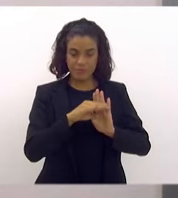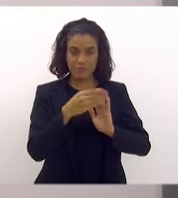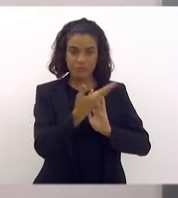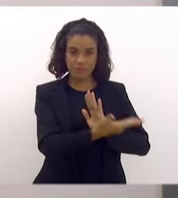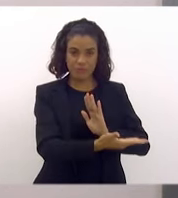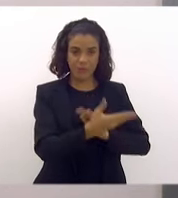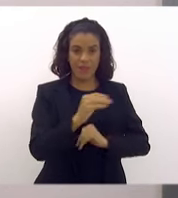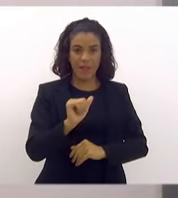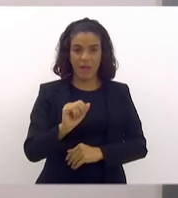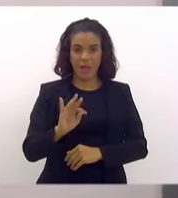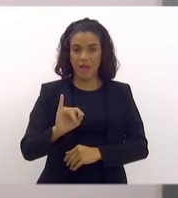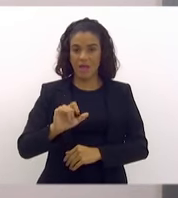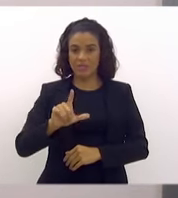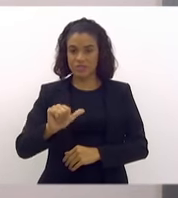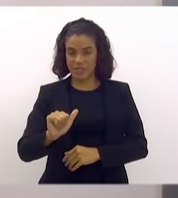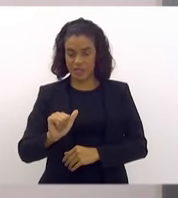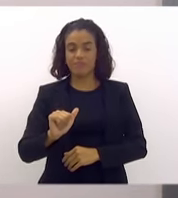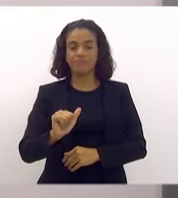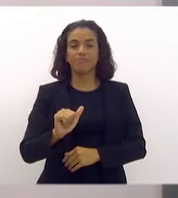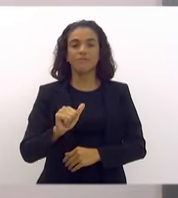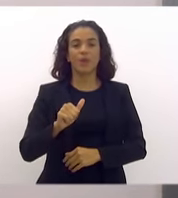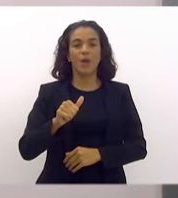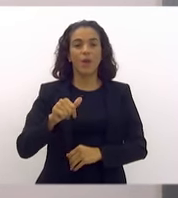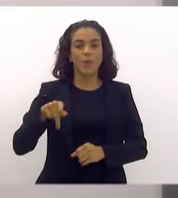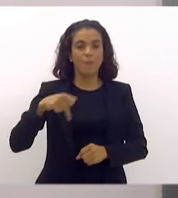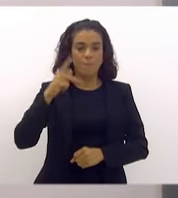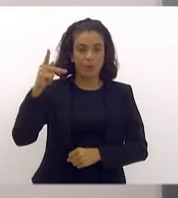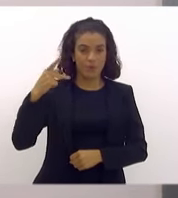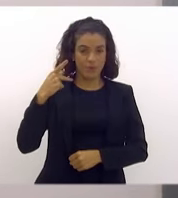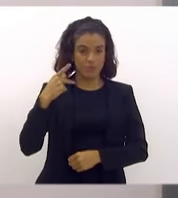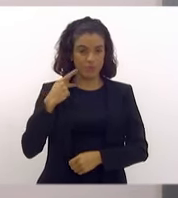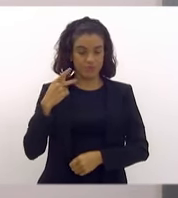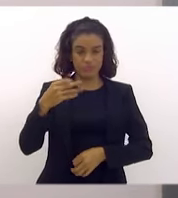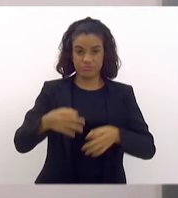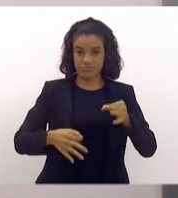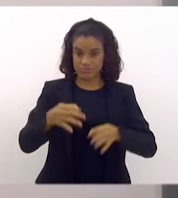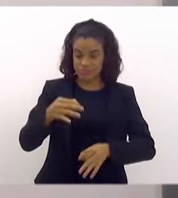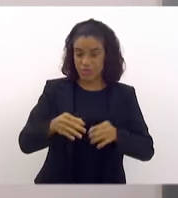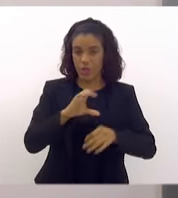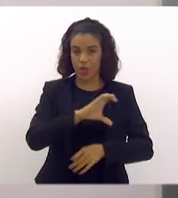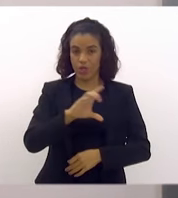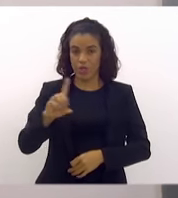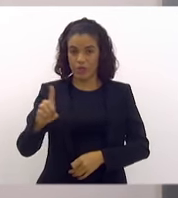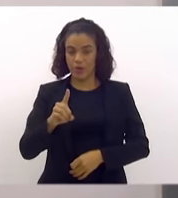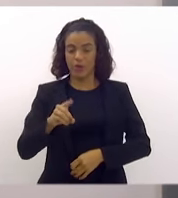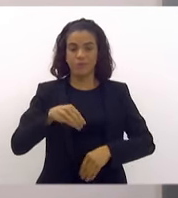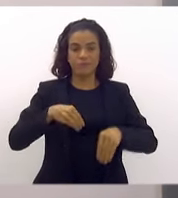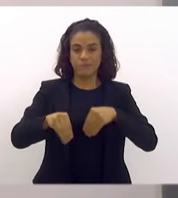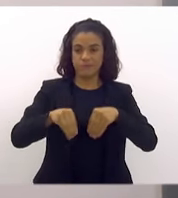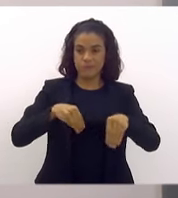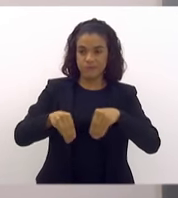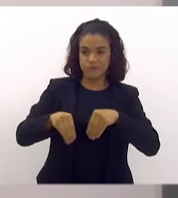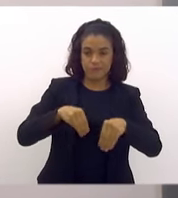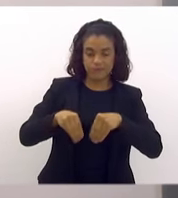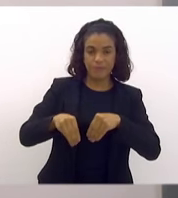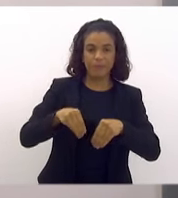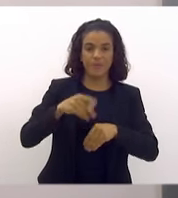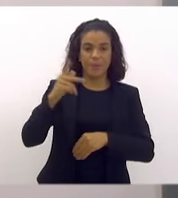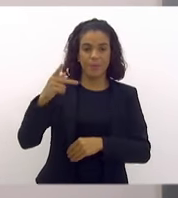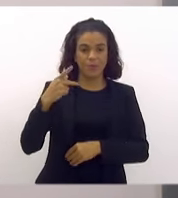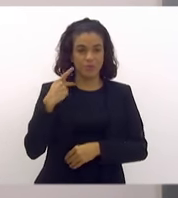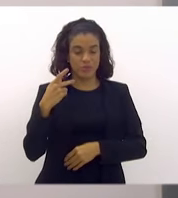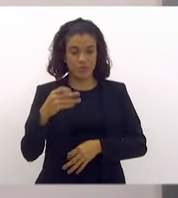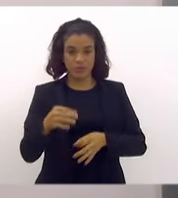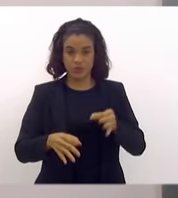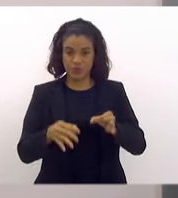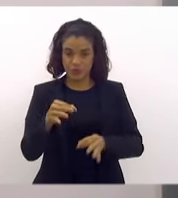Atila Pereira de Souza promotor de justiça e coordenador do Centro de Apoio operacional das promotorias de justiça e